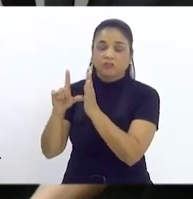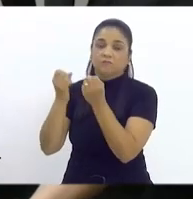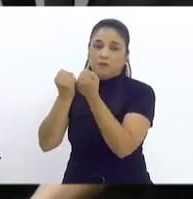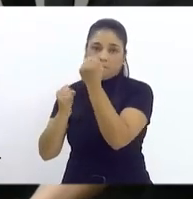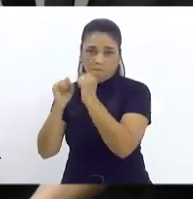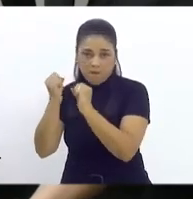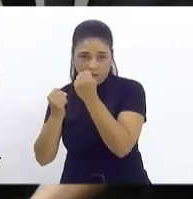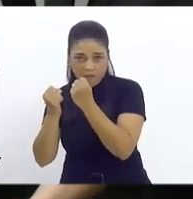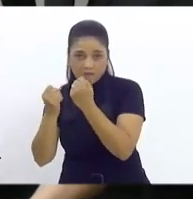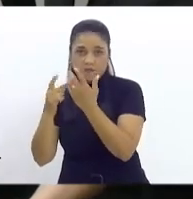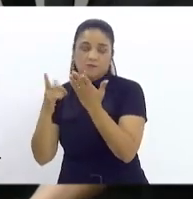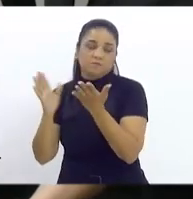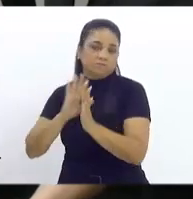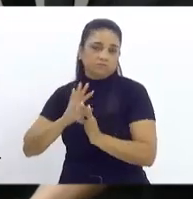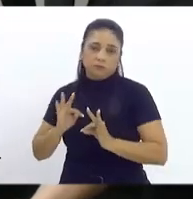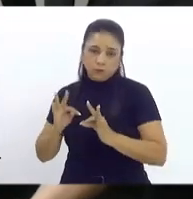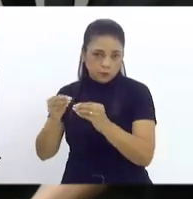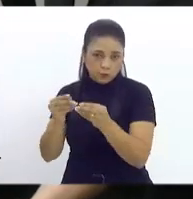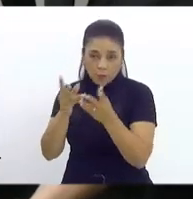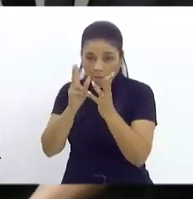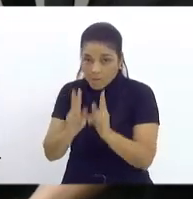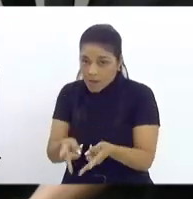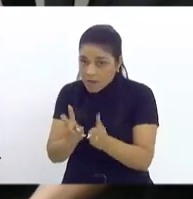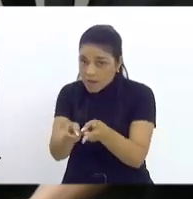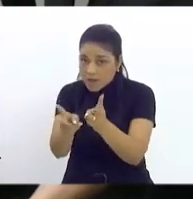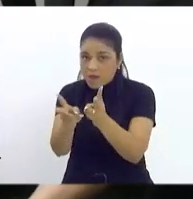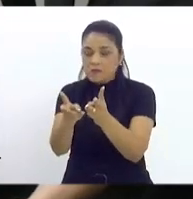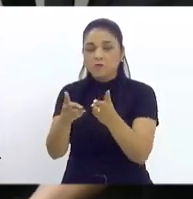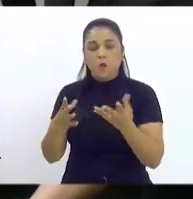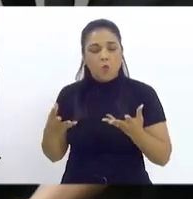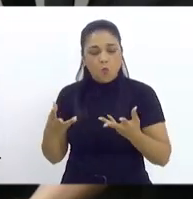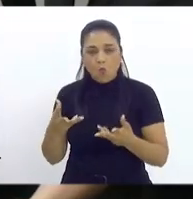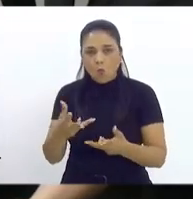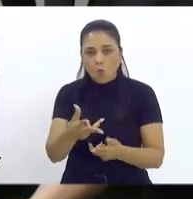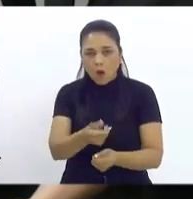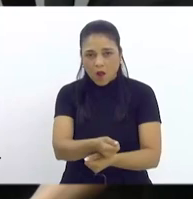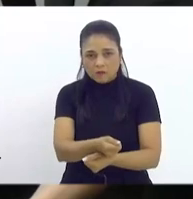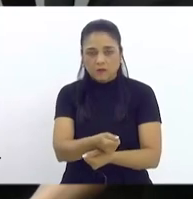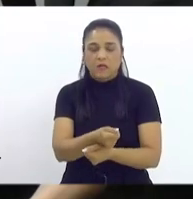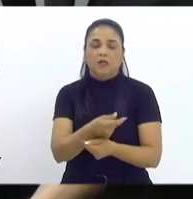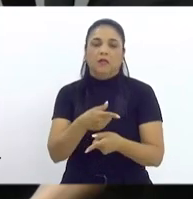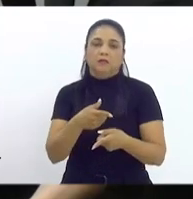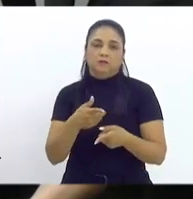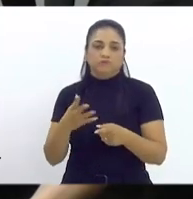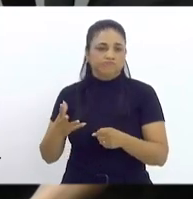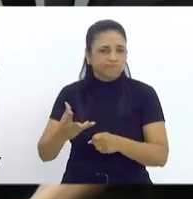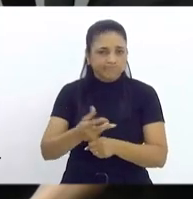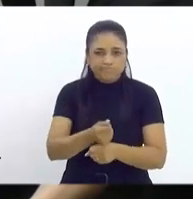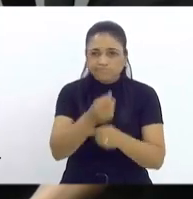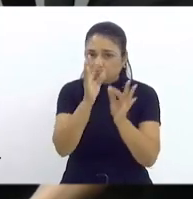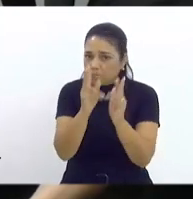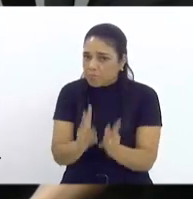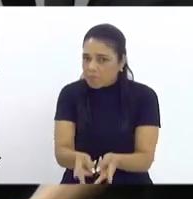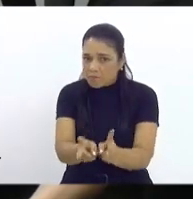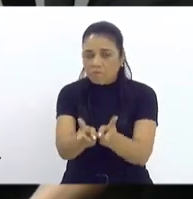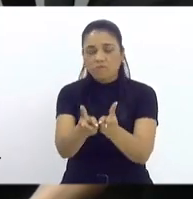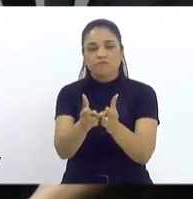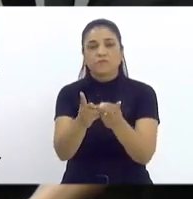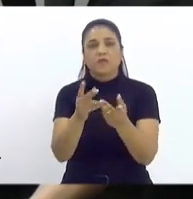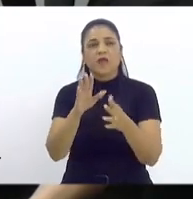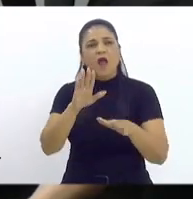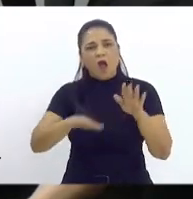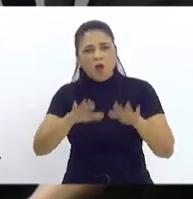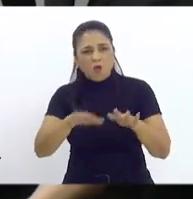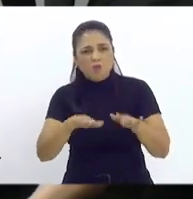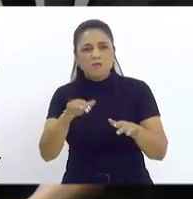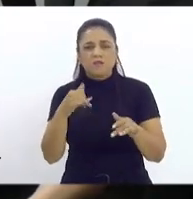Que chega nas nossas residências. Então, é a mesma qualidade, mesmo tipo de gás que chega para todos os produtos. Inclusive, tem alguns que falam,